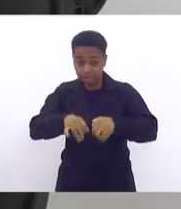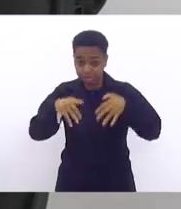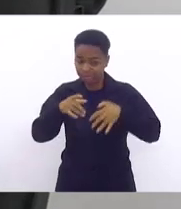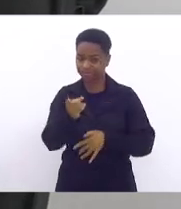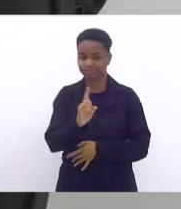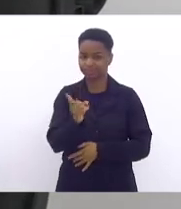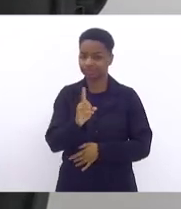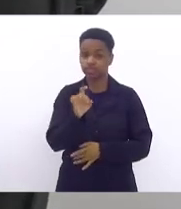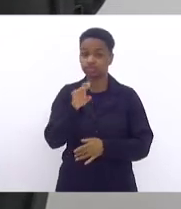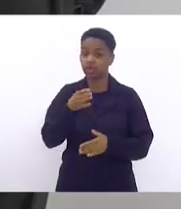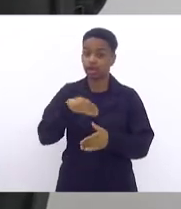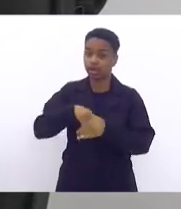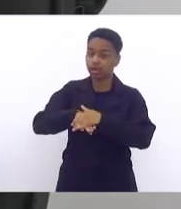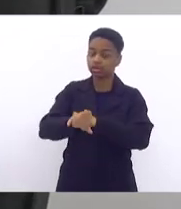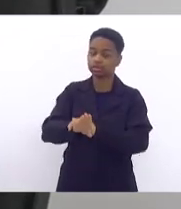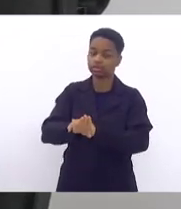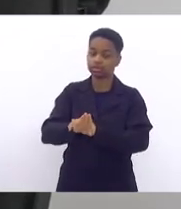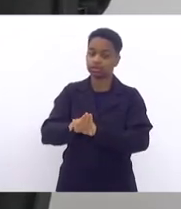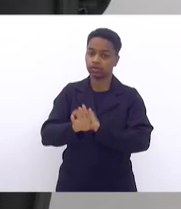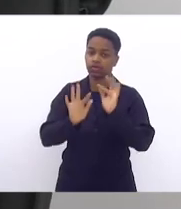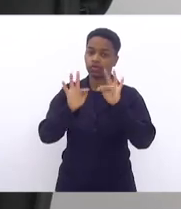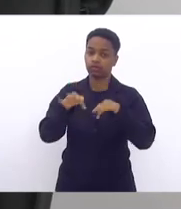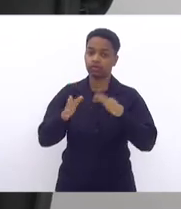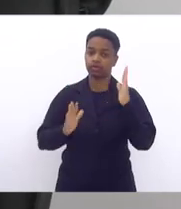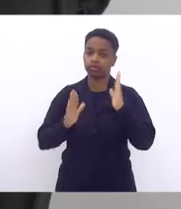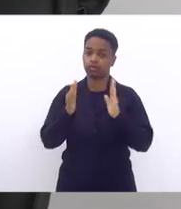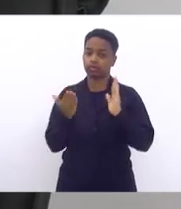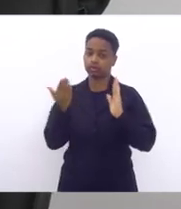arquivado no encerramento da legislatura.